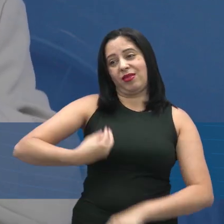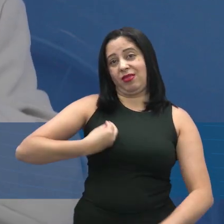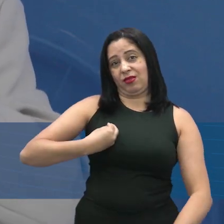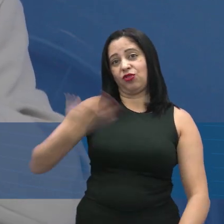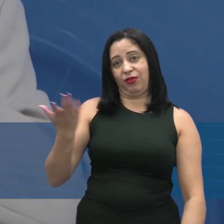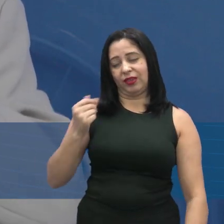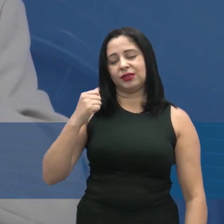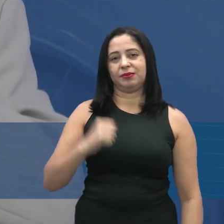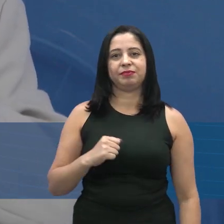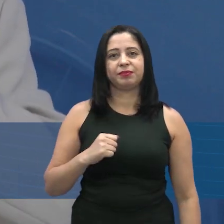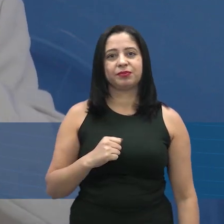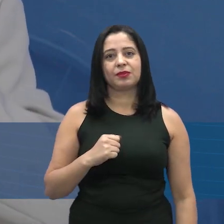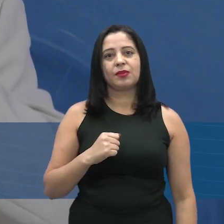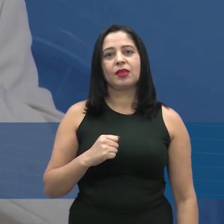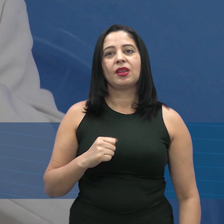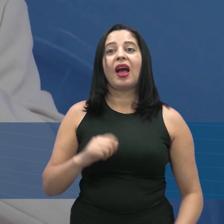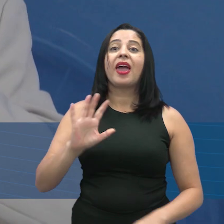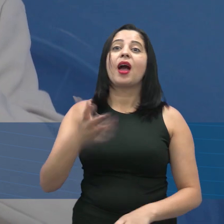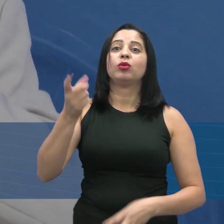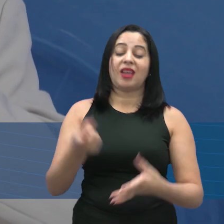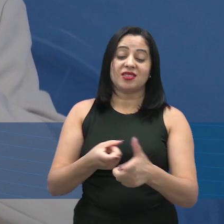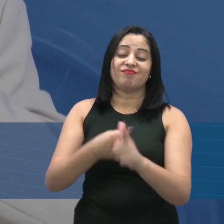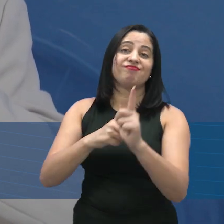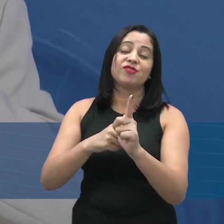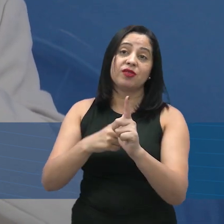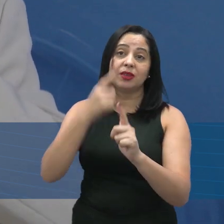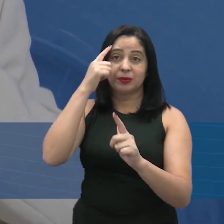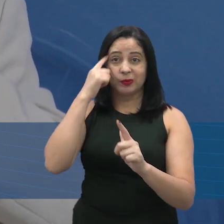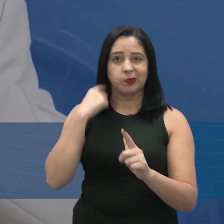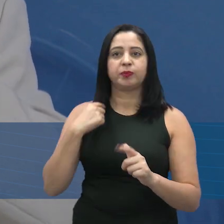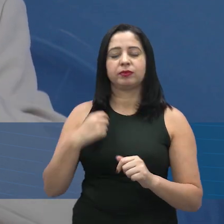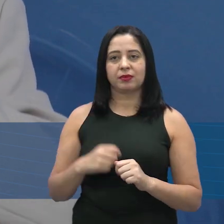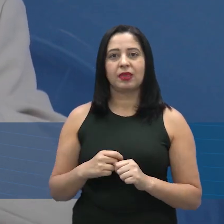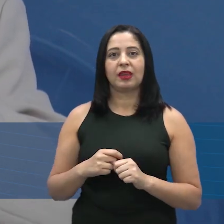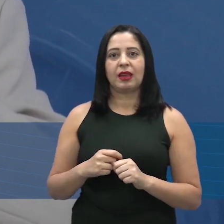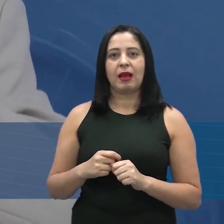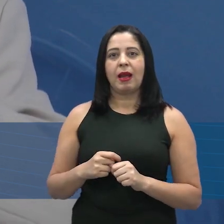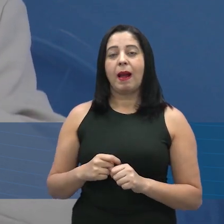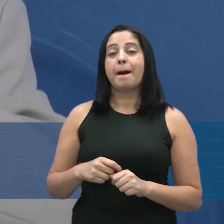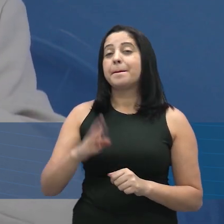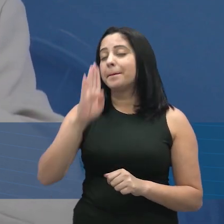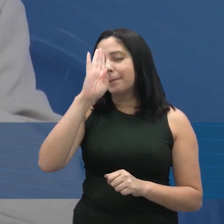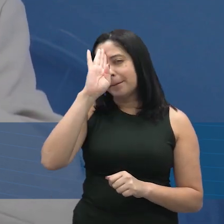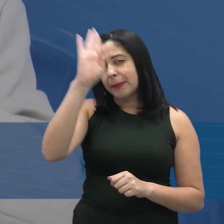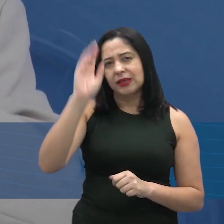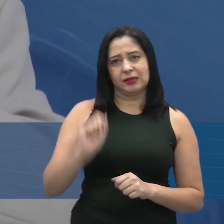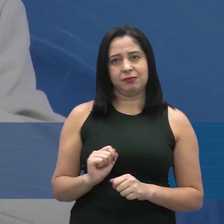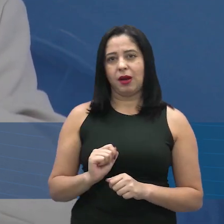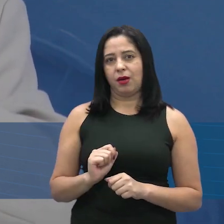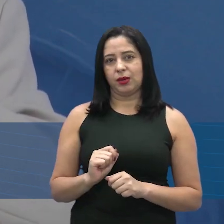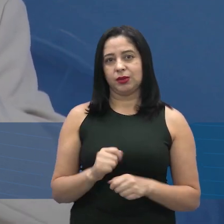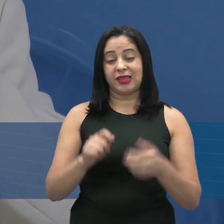dentro da classe média. Isso leva ao endividamento. Essa é a principal causa da vulnerabilidade da classe